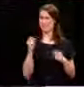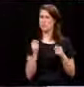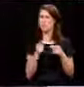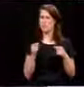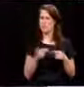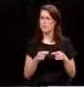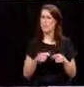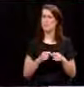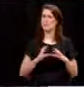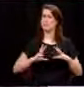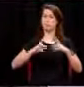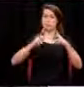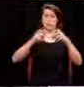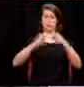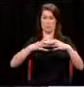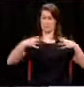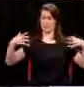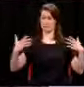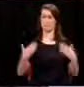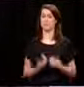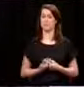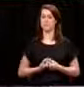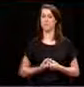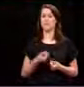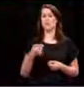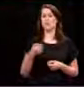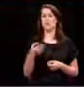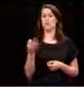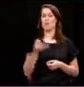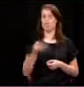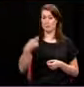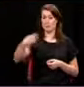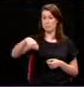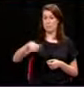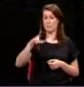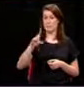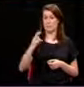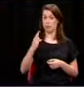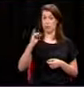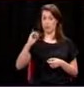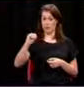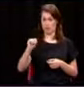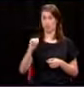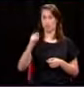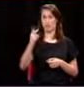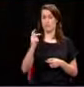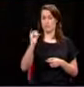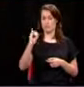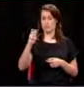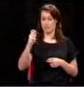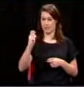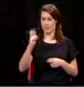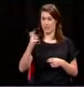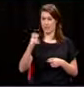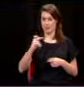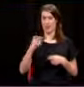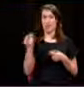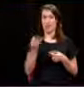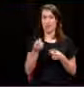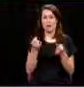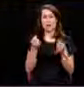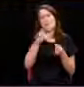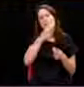em crescimento. É um Benfica, o próprio presidente Luís Filipe Vieira defende um Benfica cada vez mais próximo dos adeptos. Isso tem sido notado